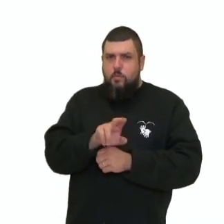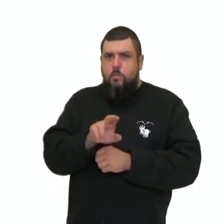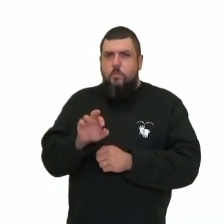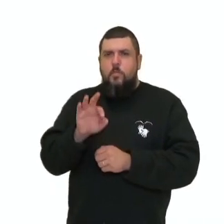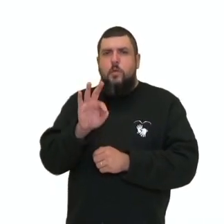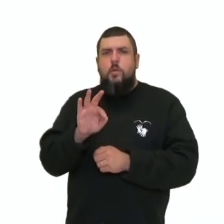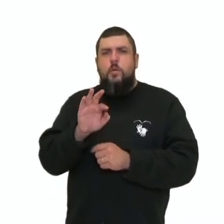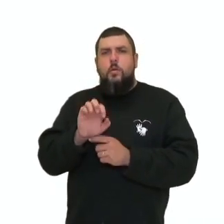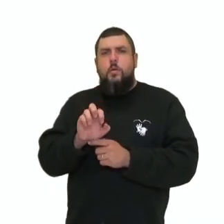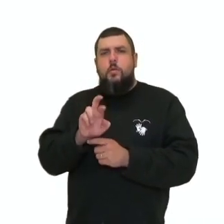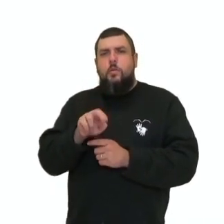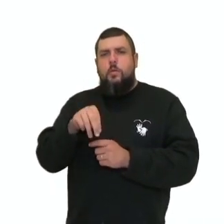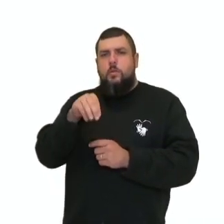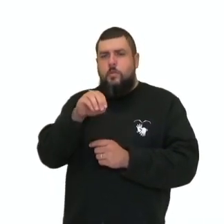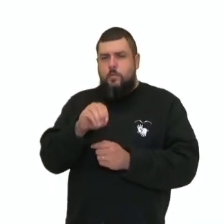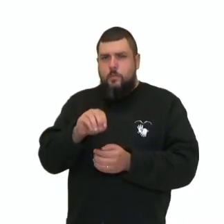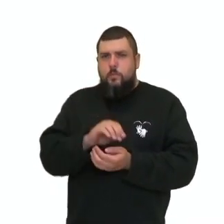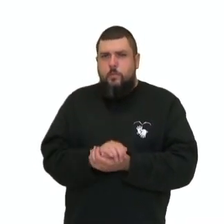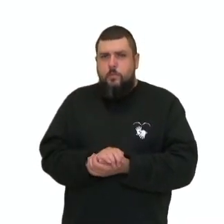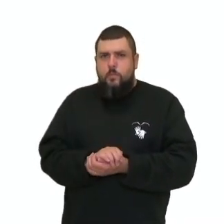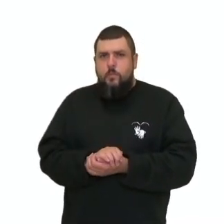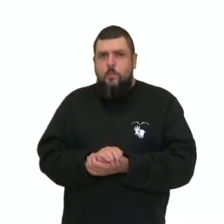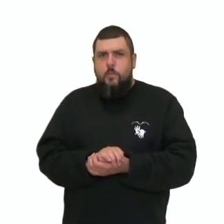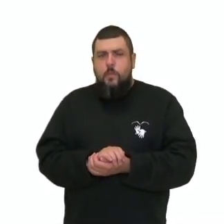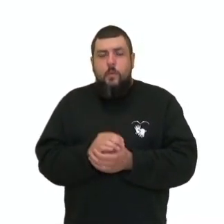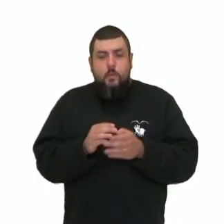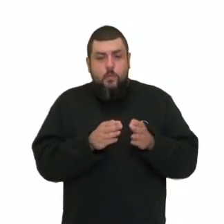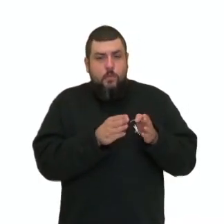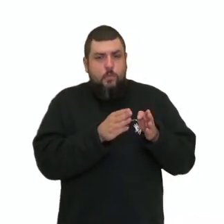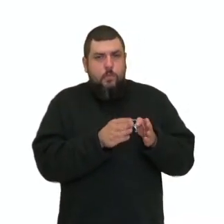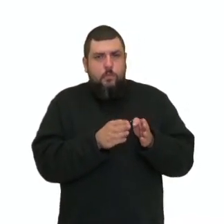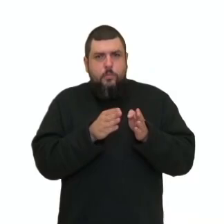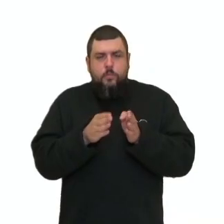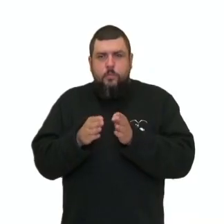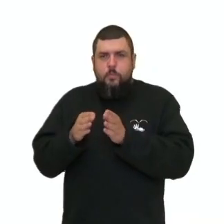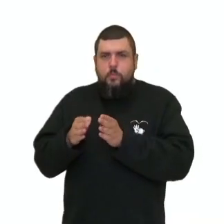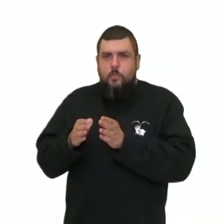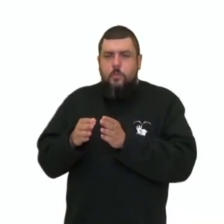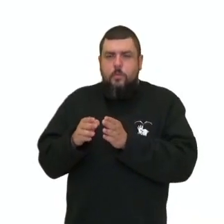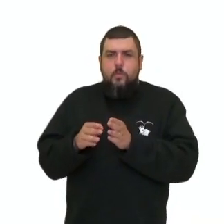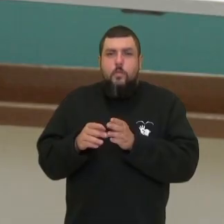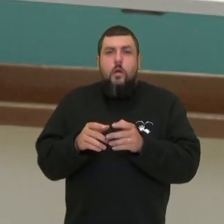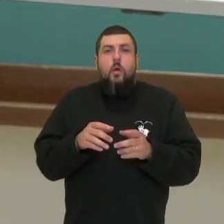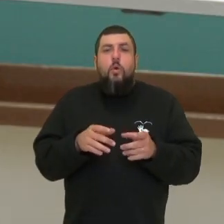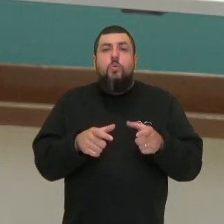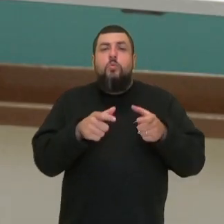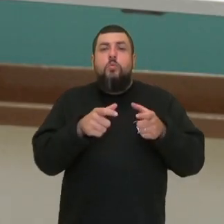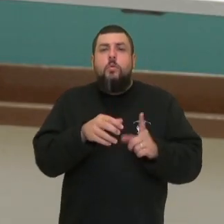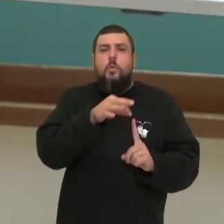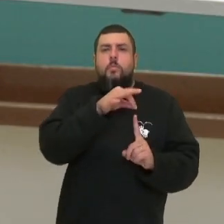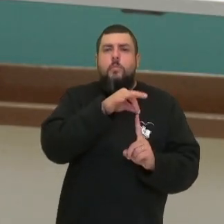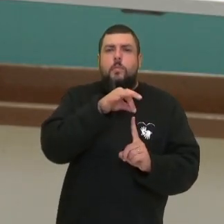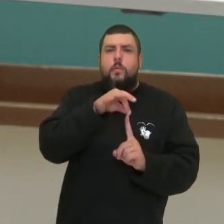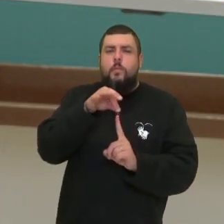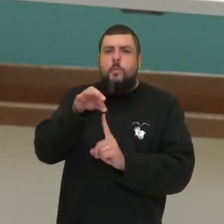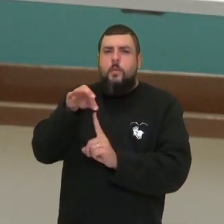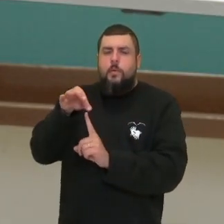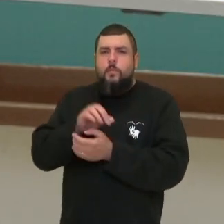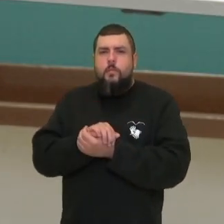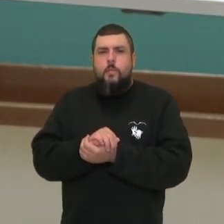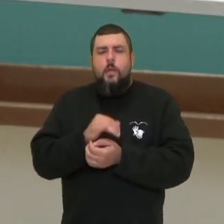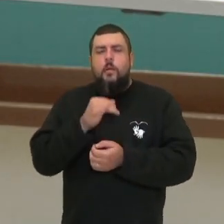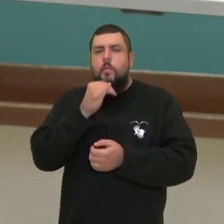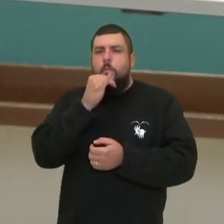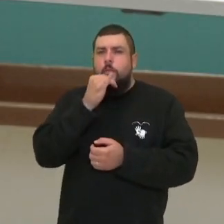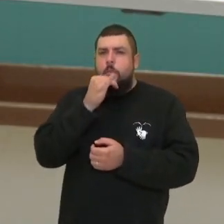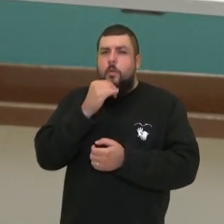a ordem em que o termo aparece é a posição dele na sequência. Por exemplo, sequência dos números